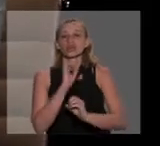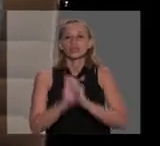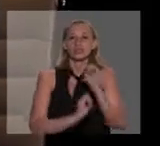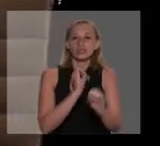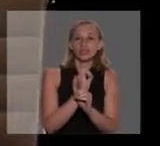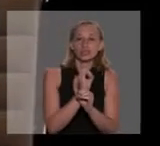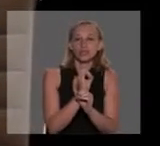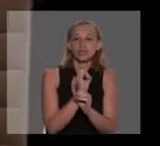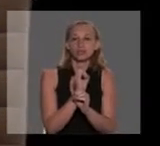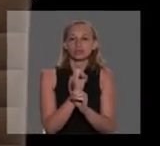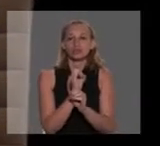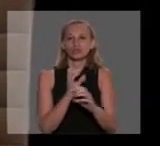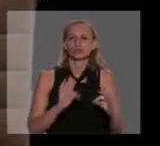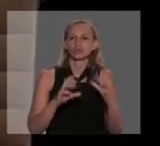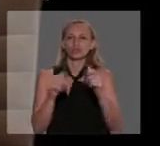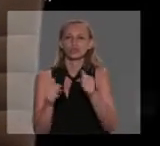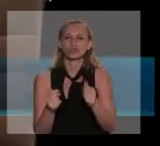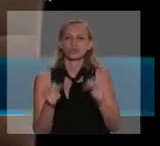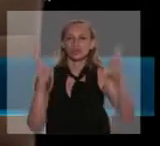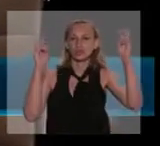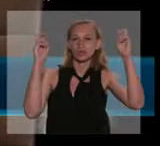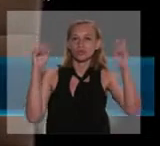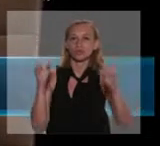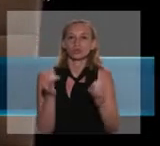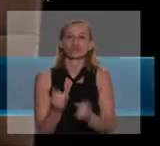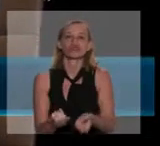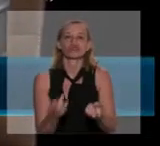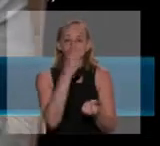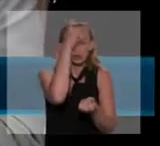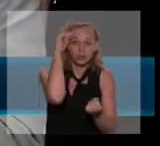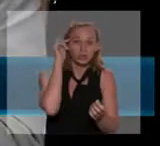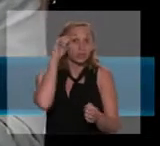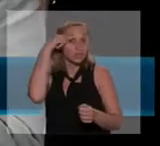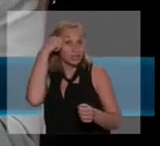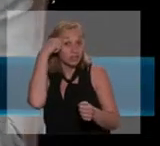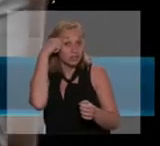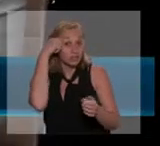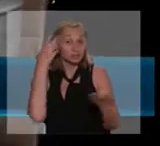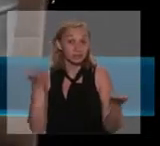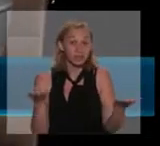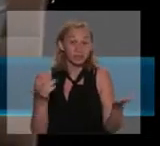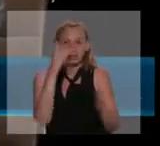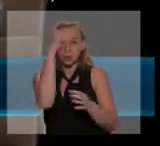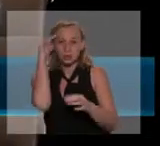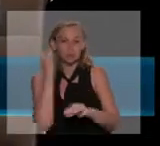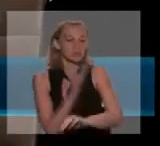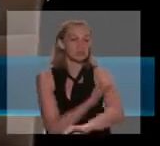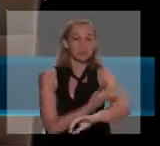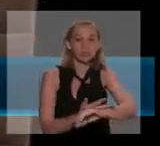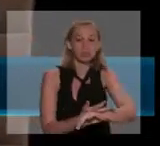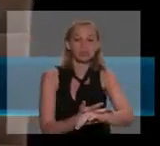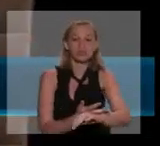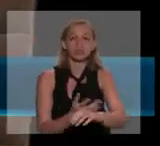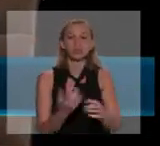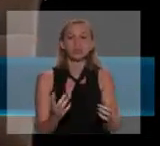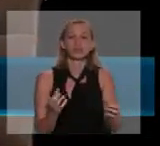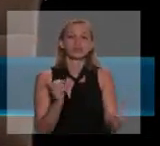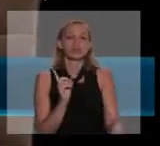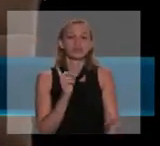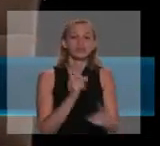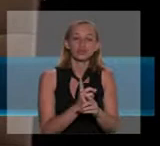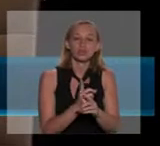o advento da internet, as pautas negras que eram totalmente invisibilizadas e silenciadas pela mídia tradicional